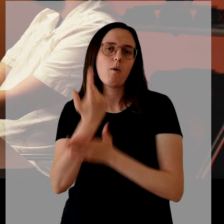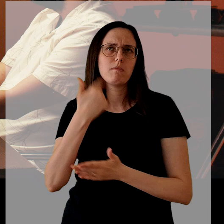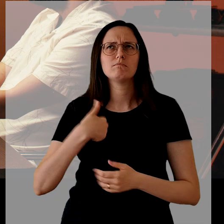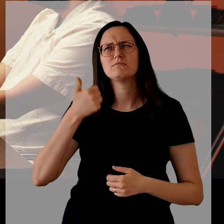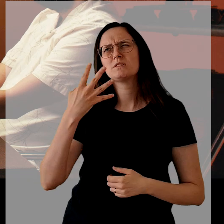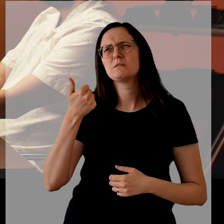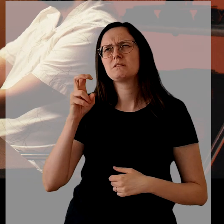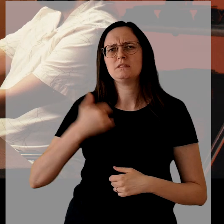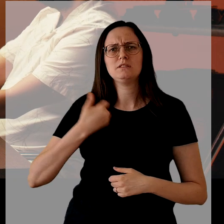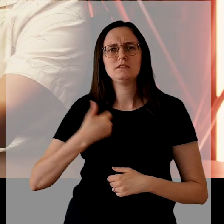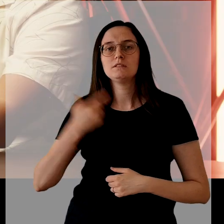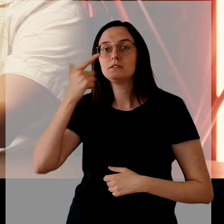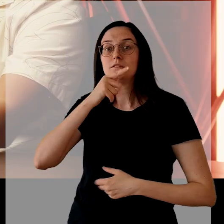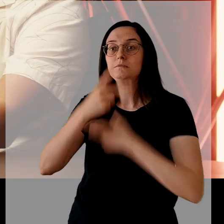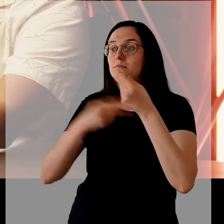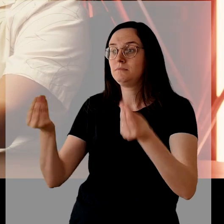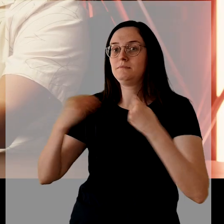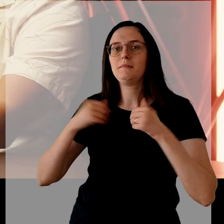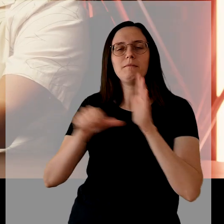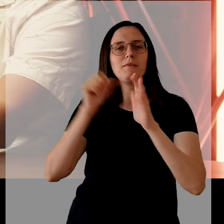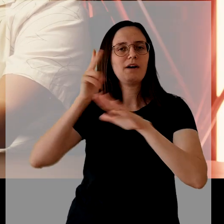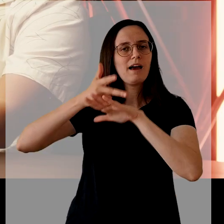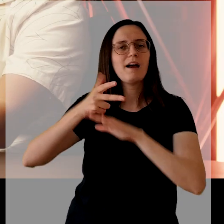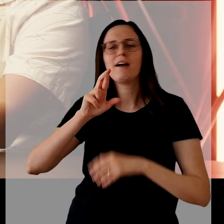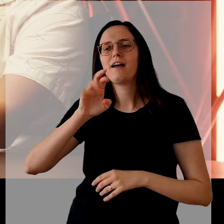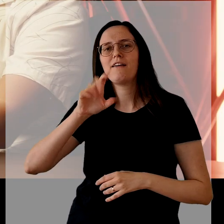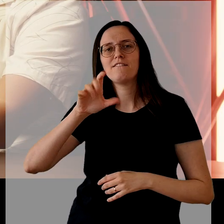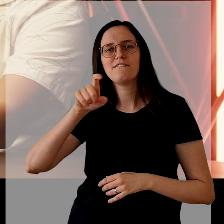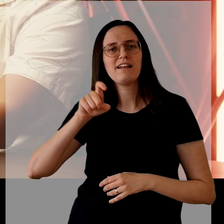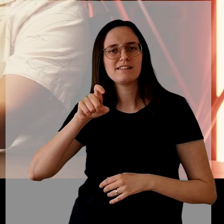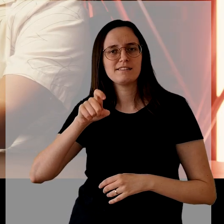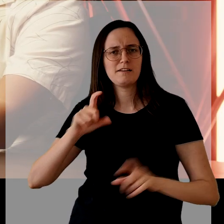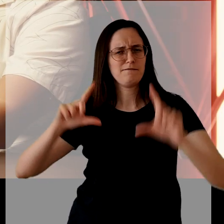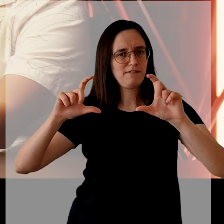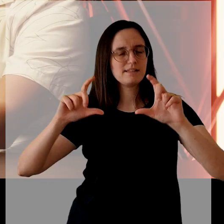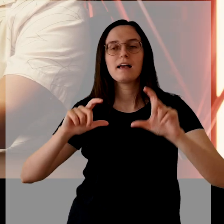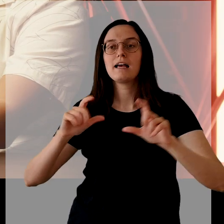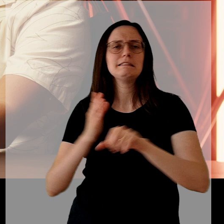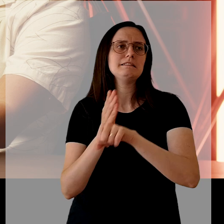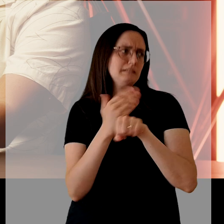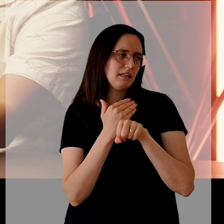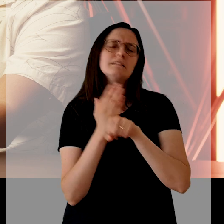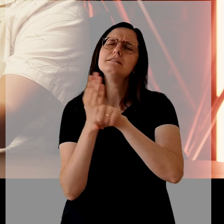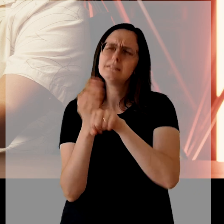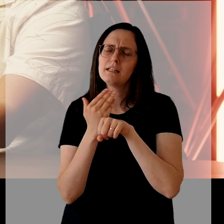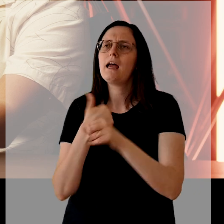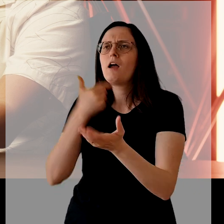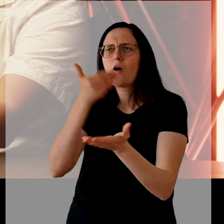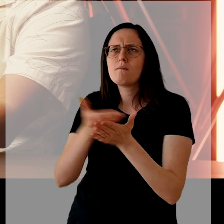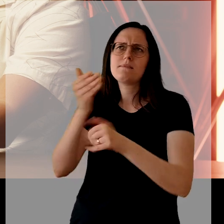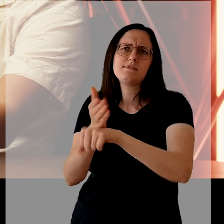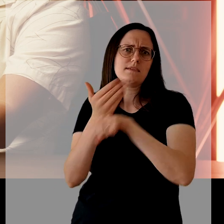o quê? 14, 15 anos quando eu ganhei a minha primeira câmera reflex, assim, né? Caramba, foi bem cedo. Bem assim. cedo. Então eu comecei a fotografar muito